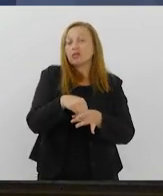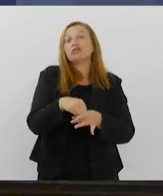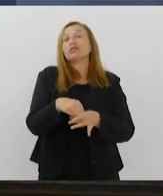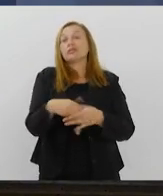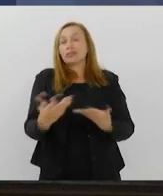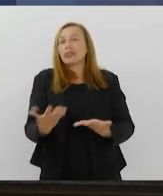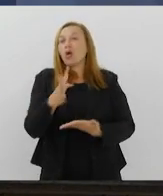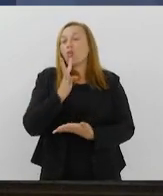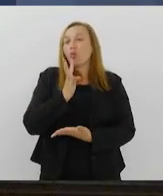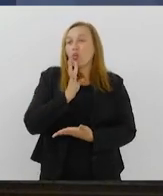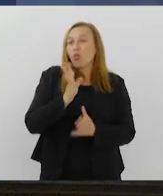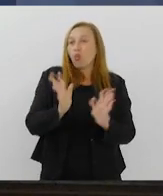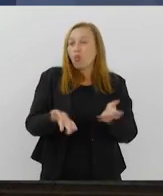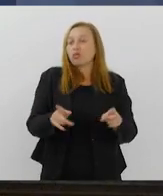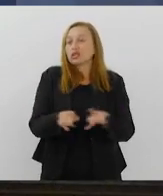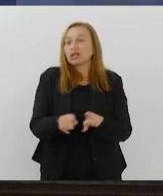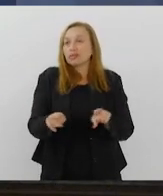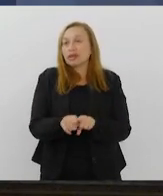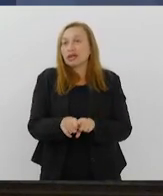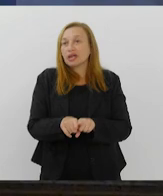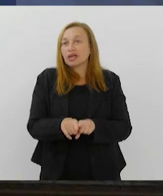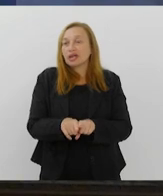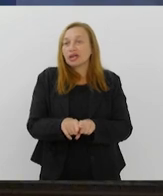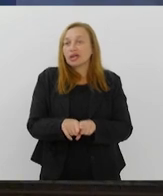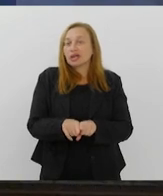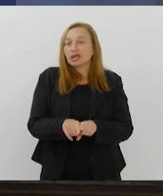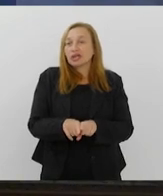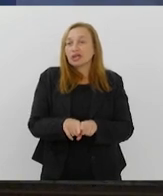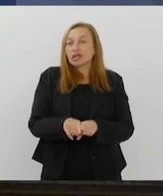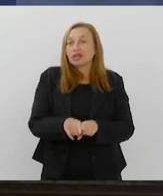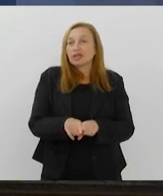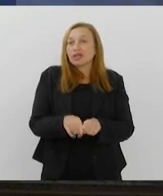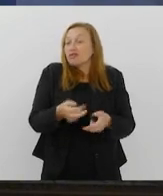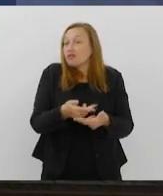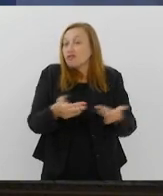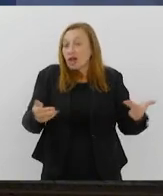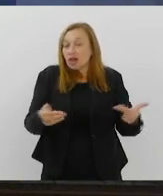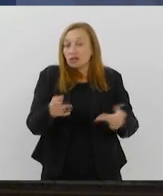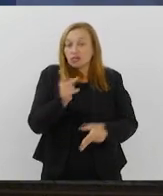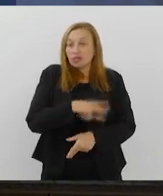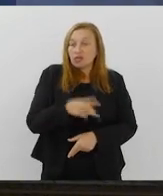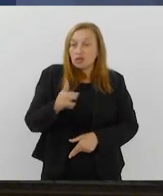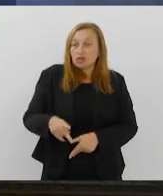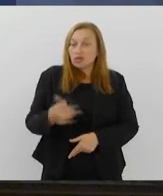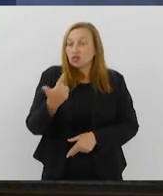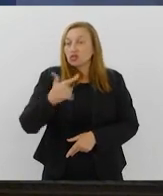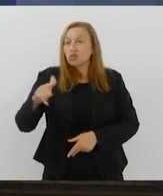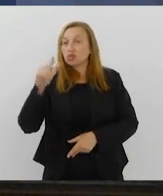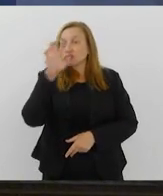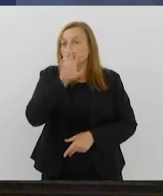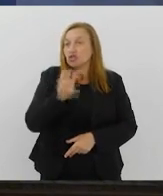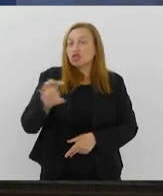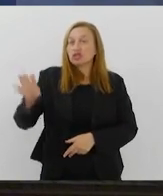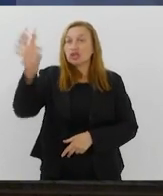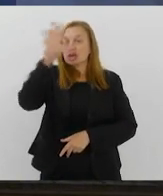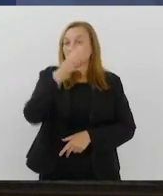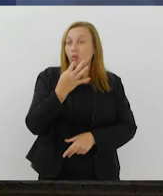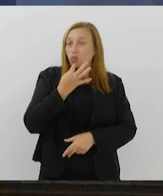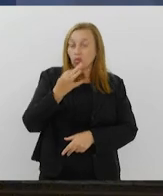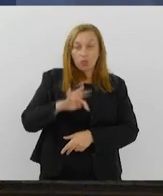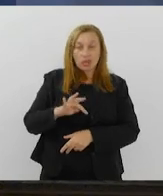conheci hoje também grandes mestres de outros estados que eu não conhecia, não é? E fiquei